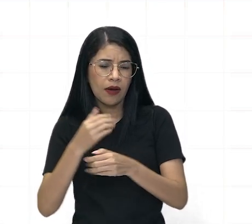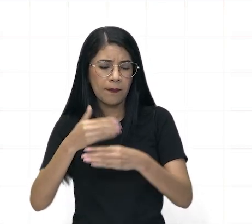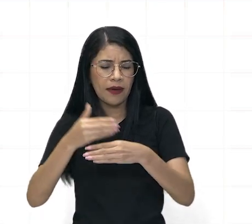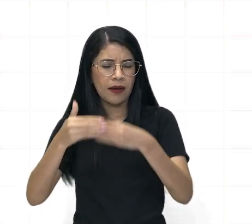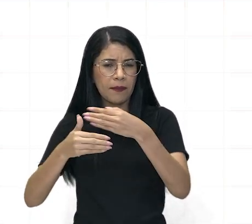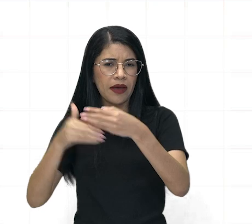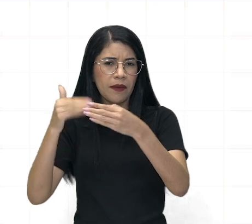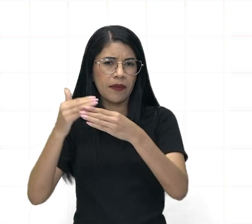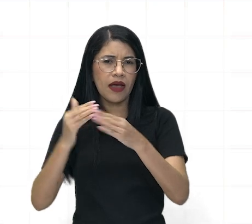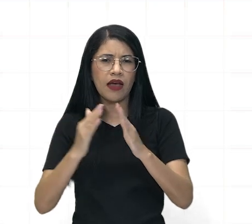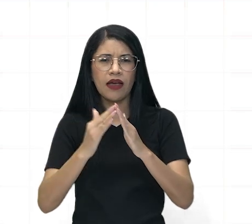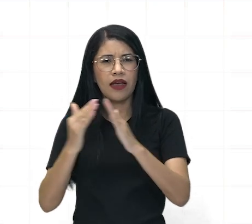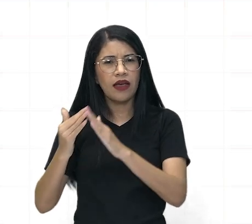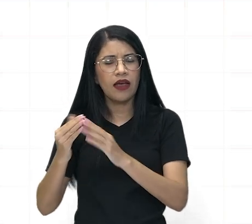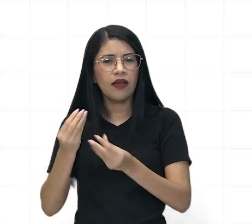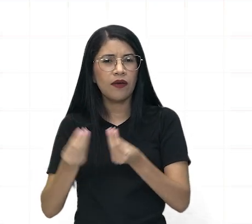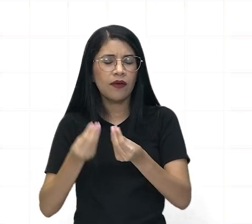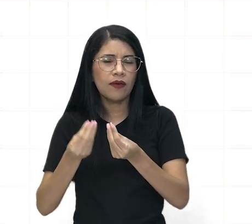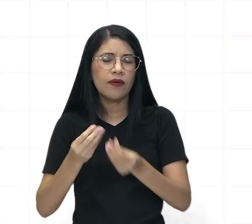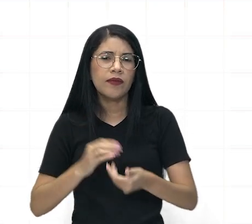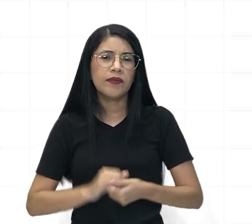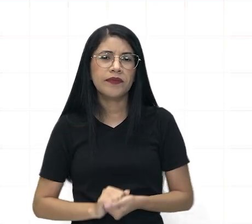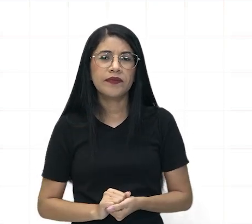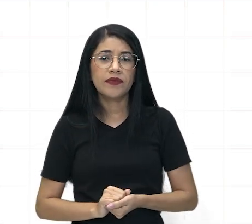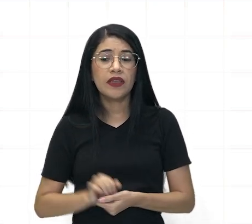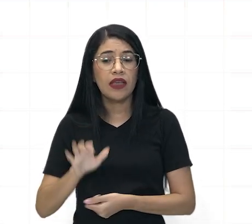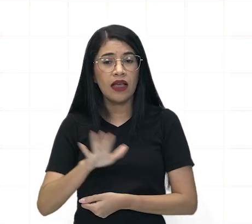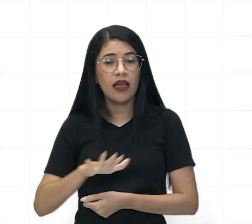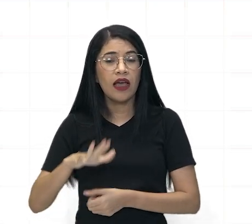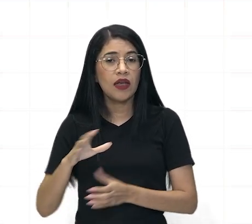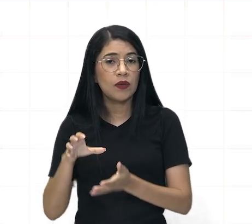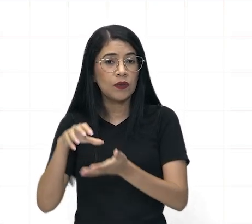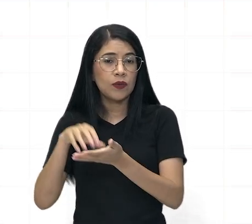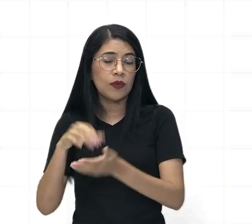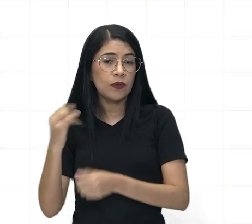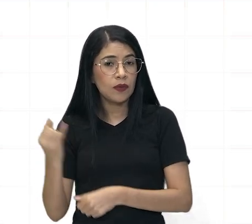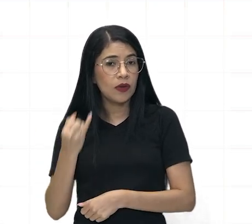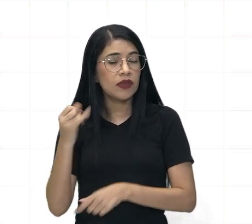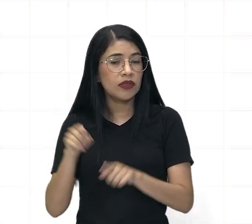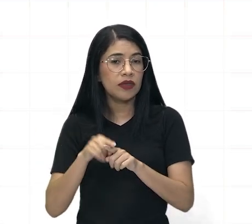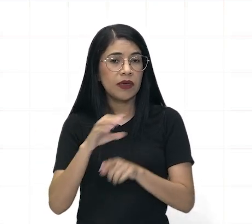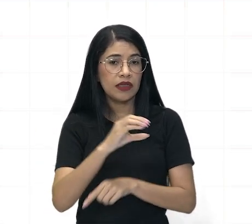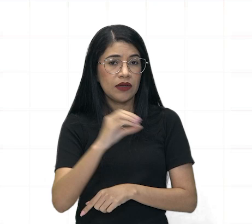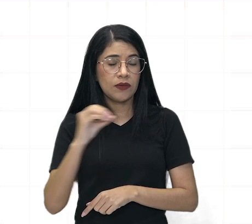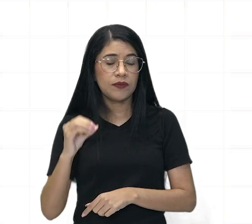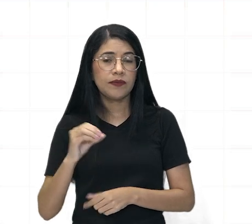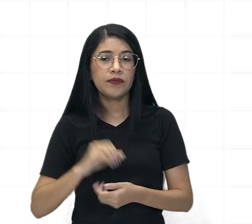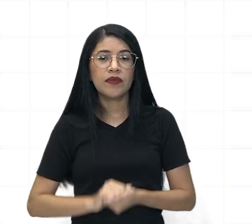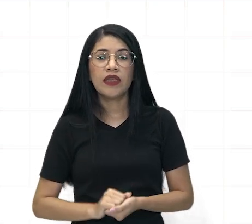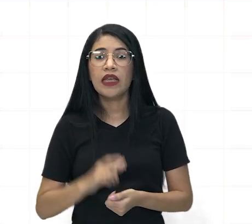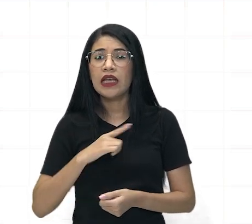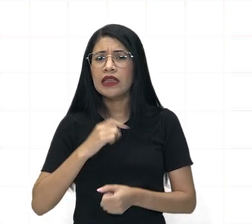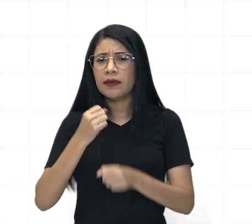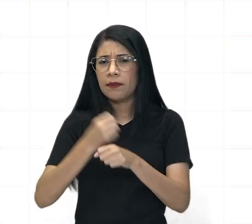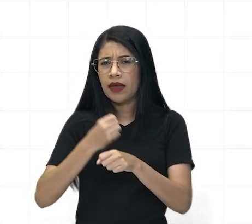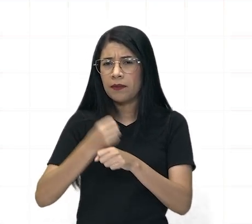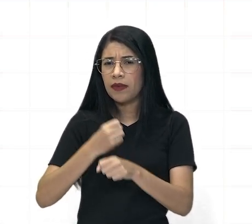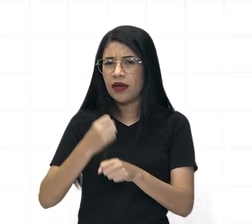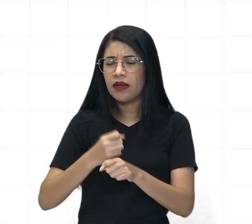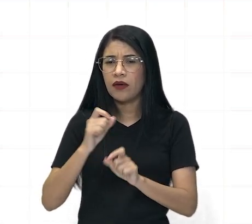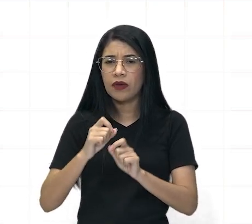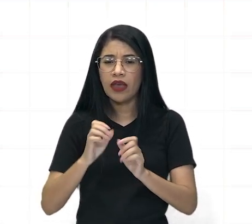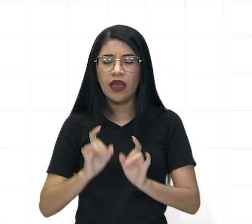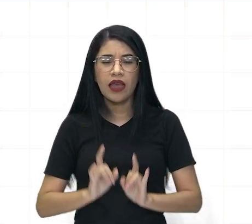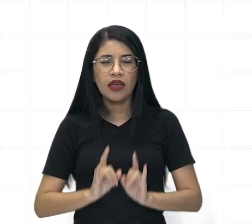nós temos lá que a construção é um setor importante na Oceania, com atividades que incluem construção de